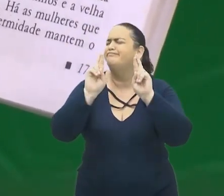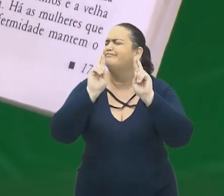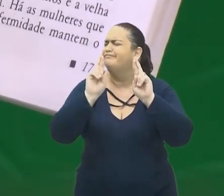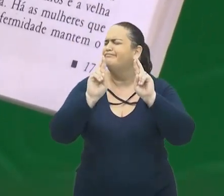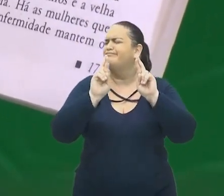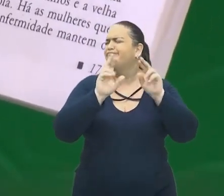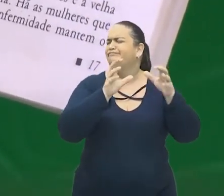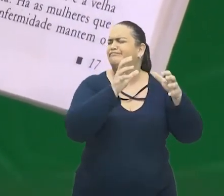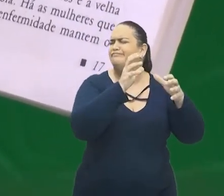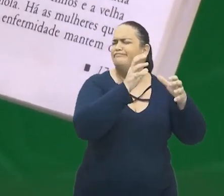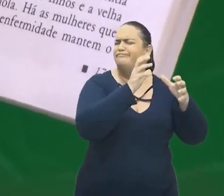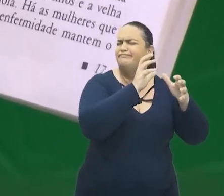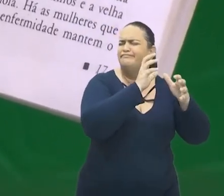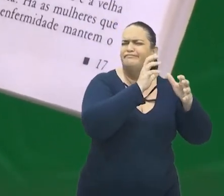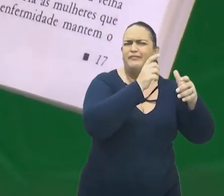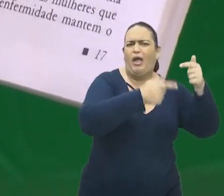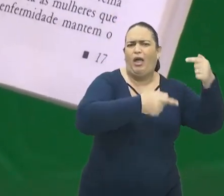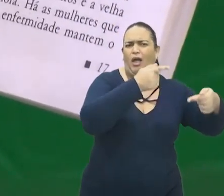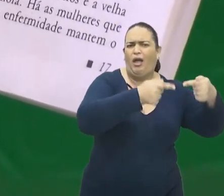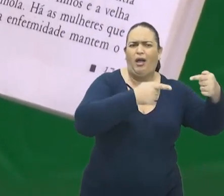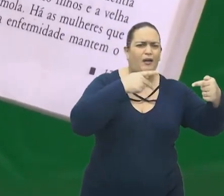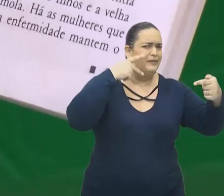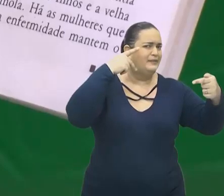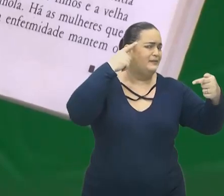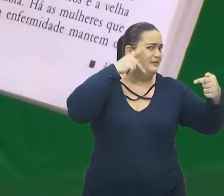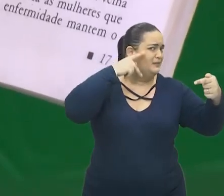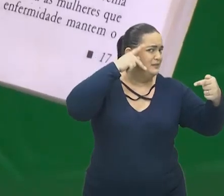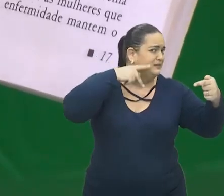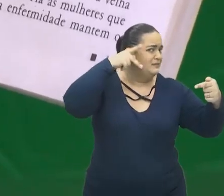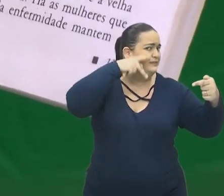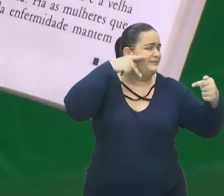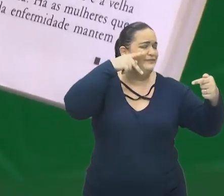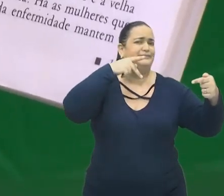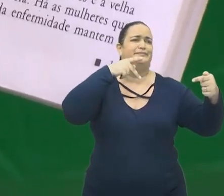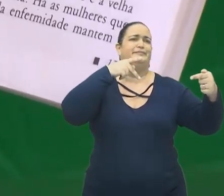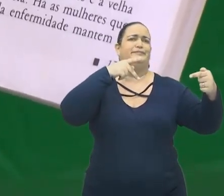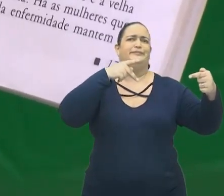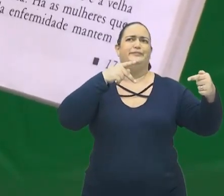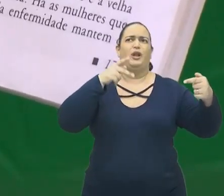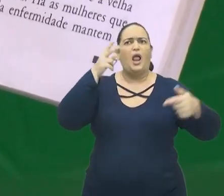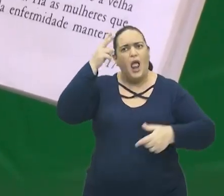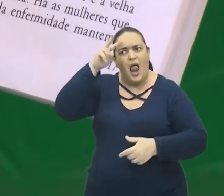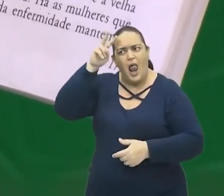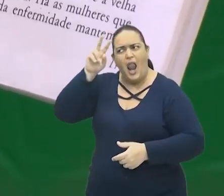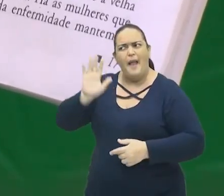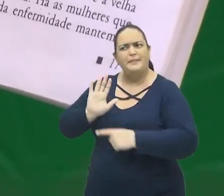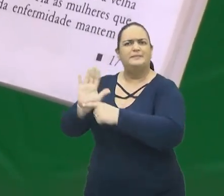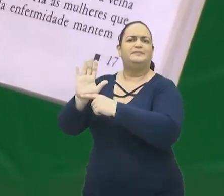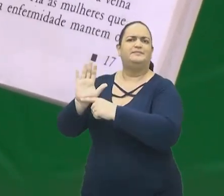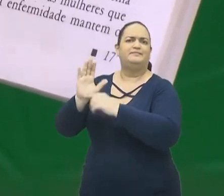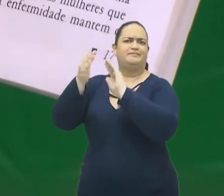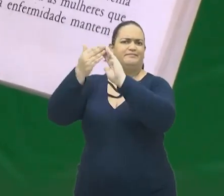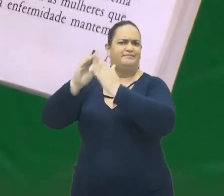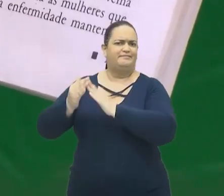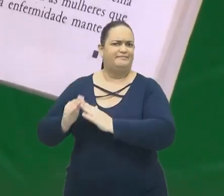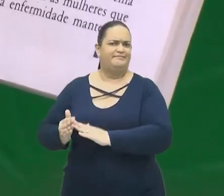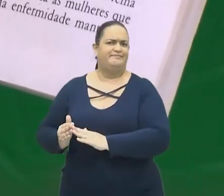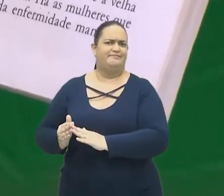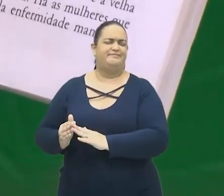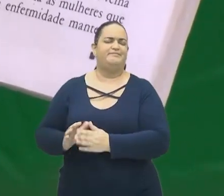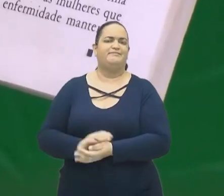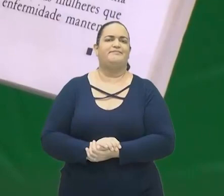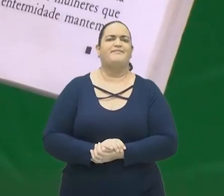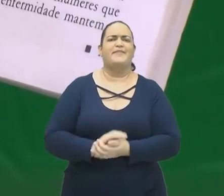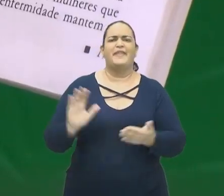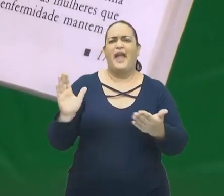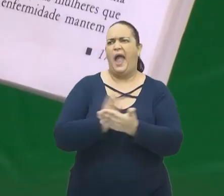que os políticos extinguem as favelas, aos que prevalecem do meio em que